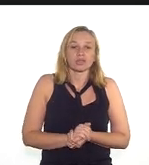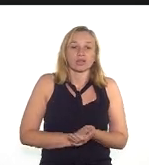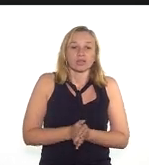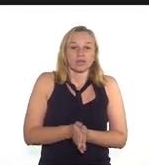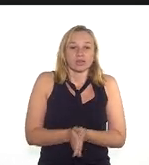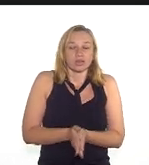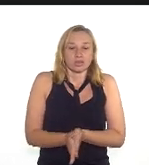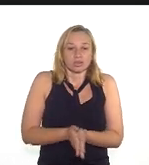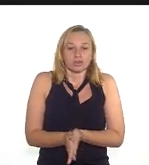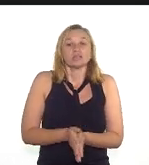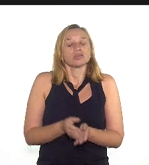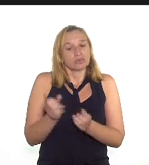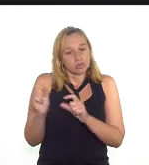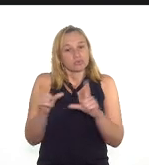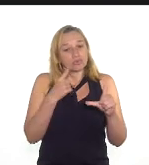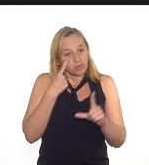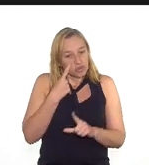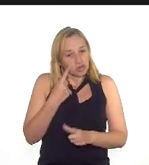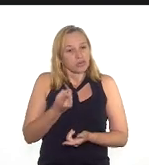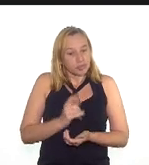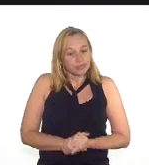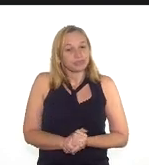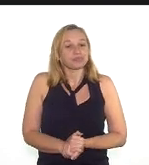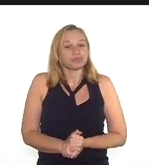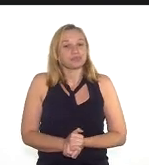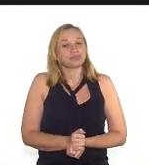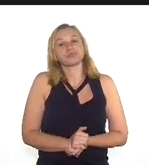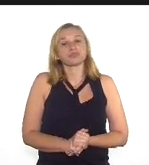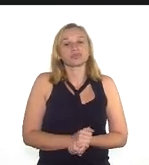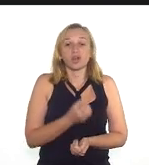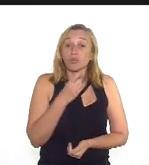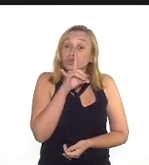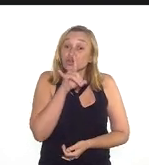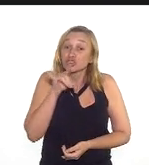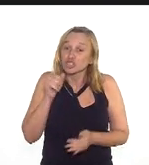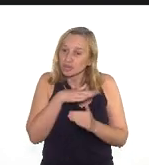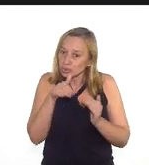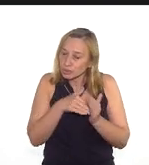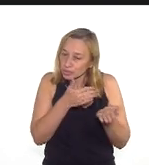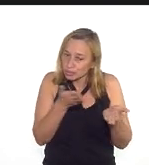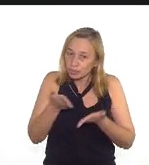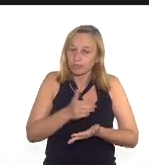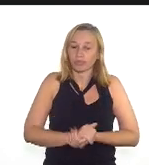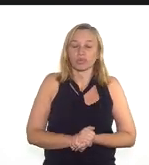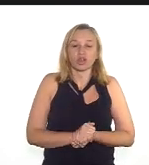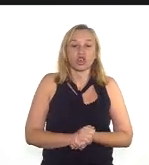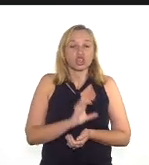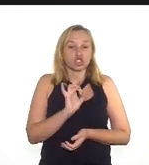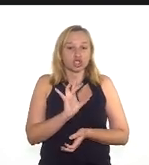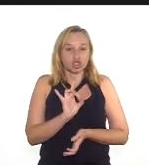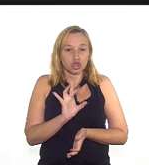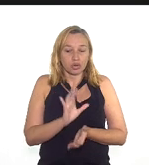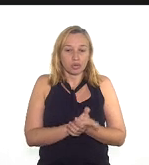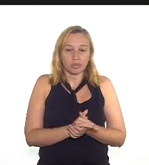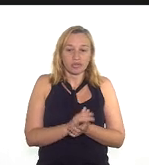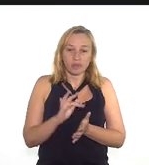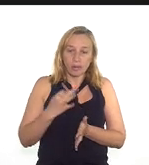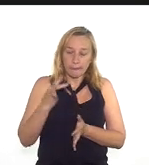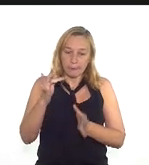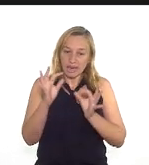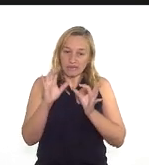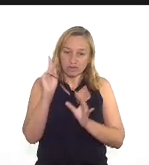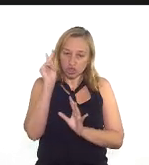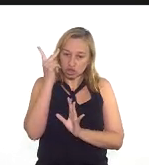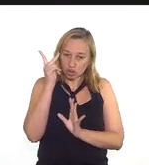Tá na tela, bem nítido. Bom dia a todos. Só para deixar assim, um breve histórico,